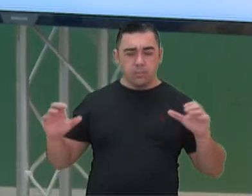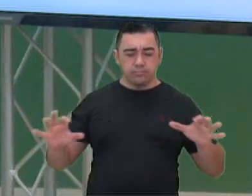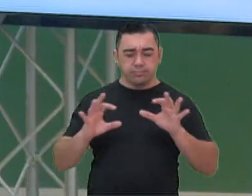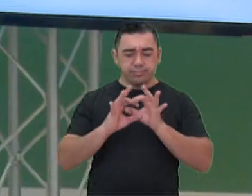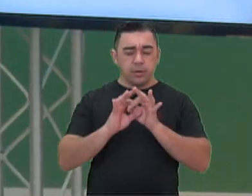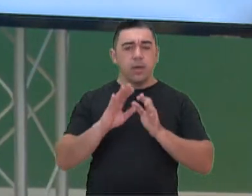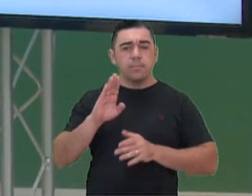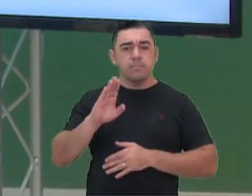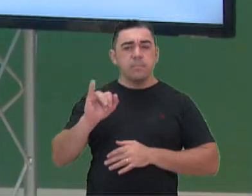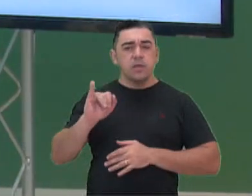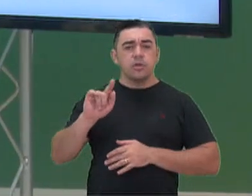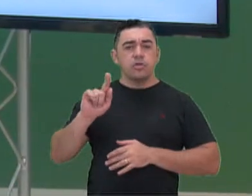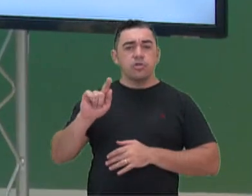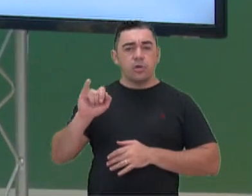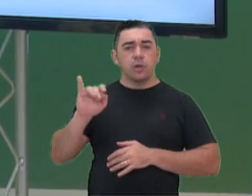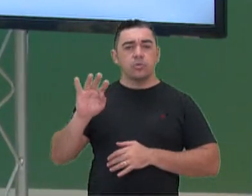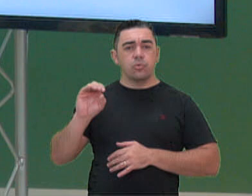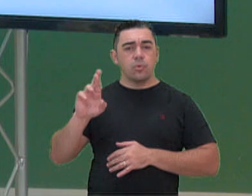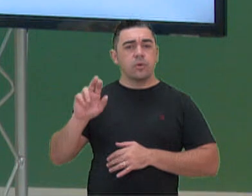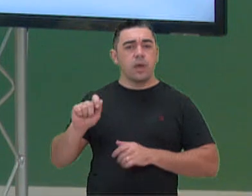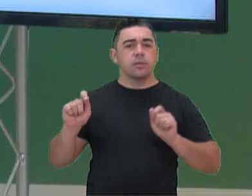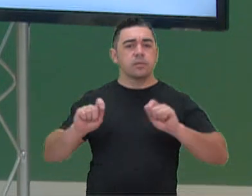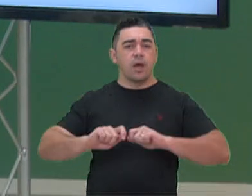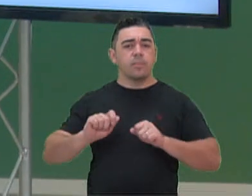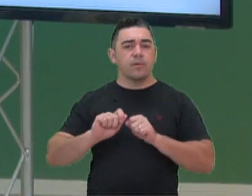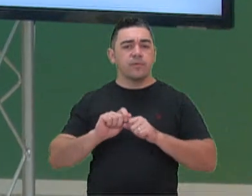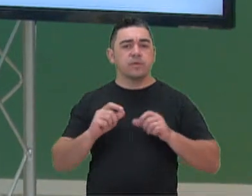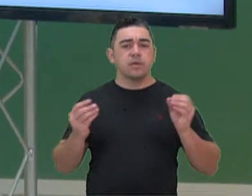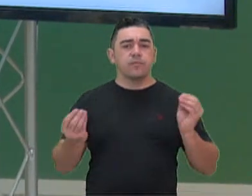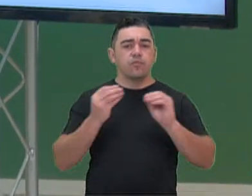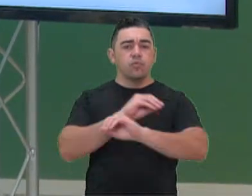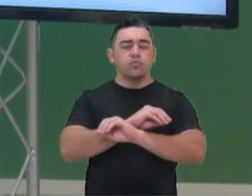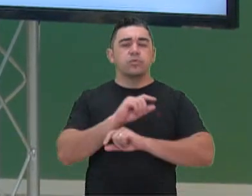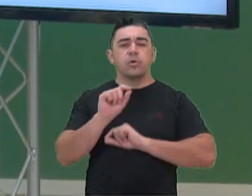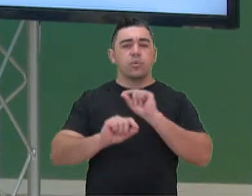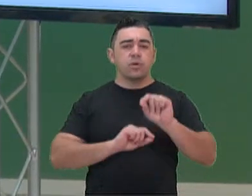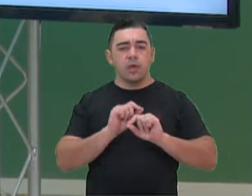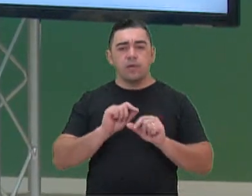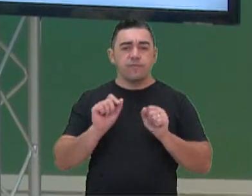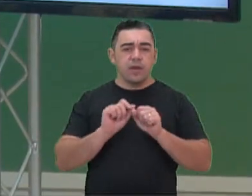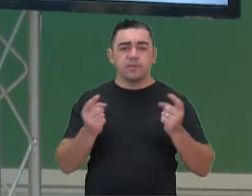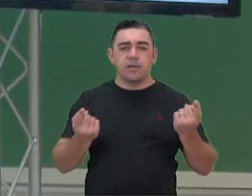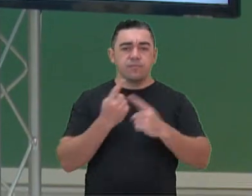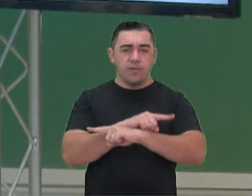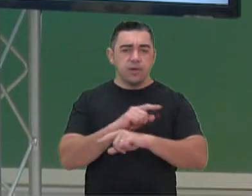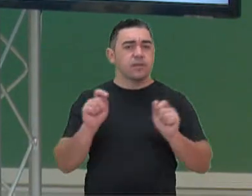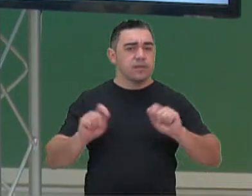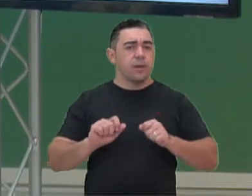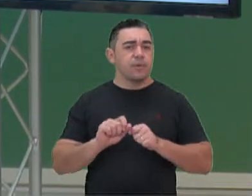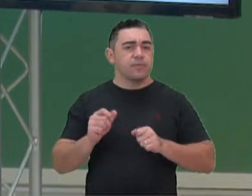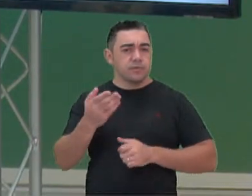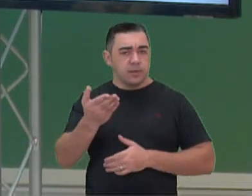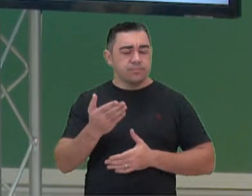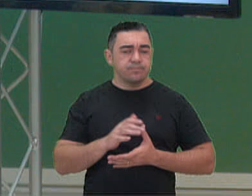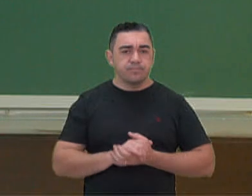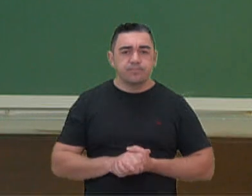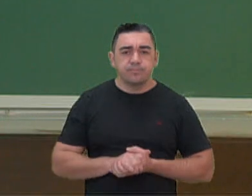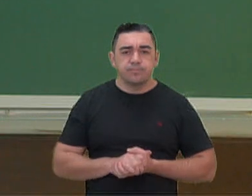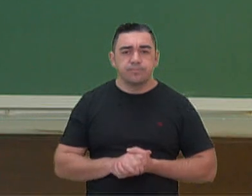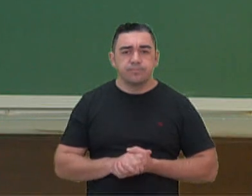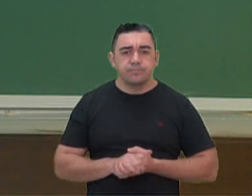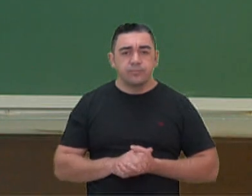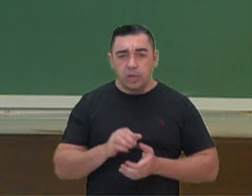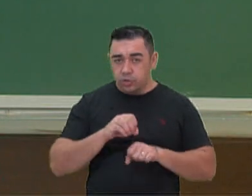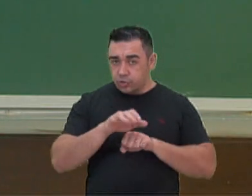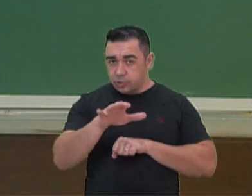se ela é bijetora, é possível pegar essa função 2x menos 1 e calcular a função inversa. Beleza? Fica